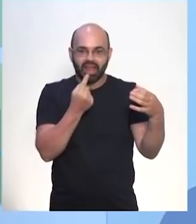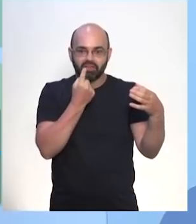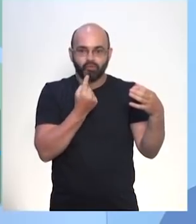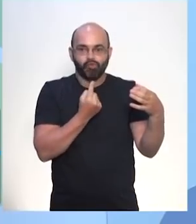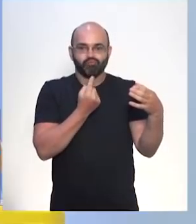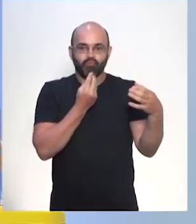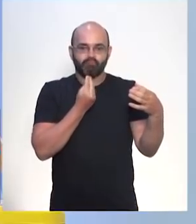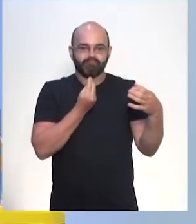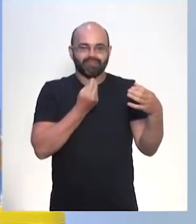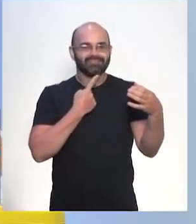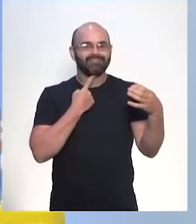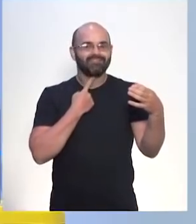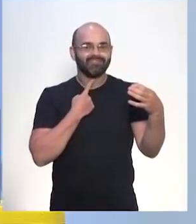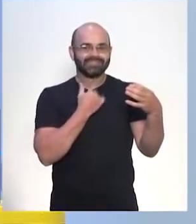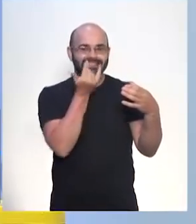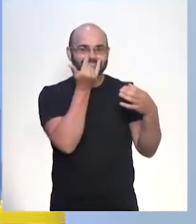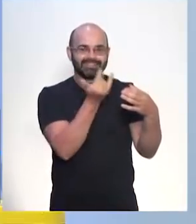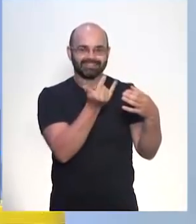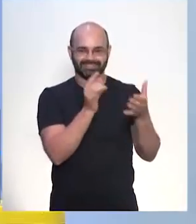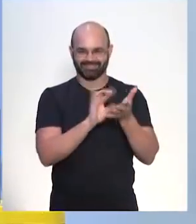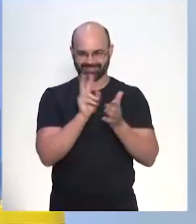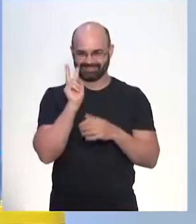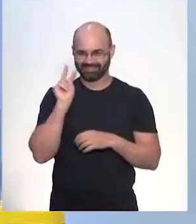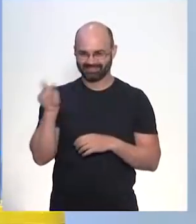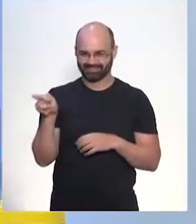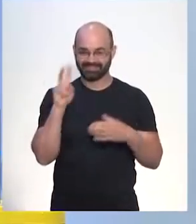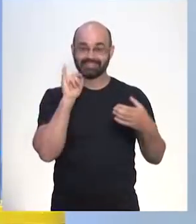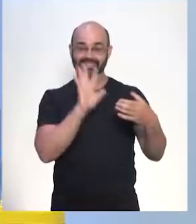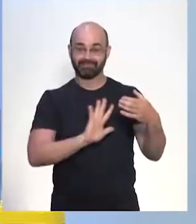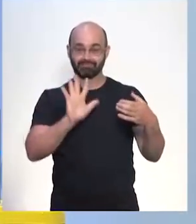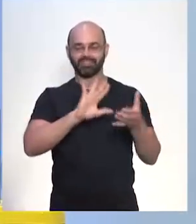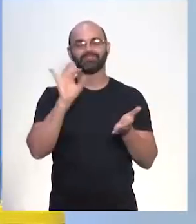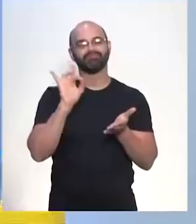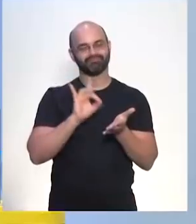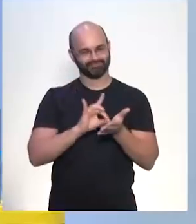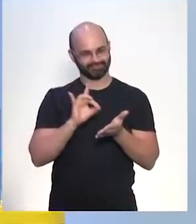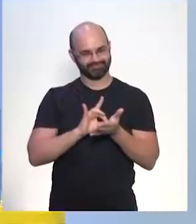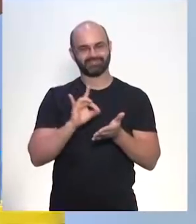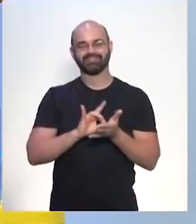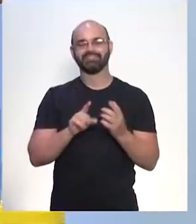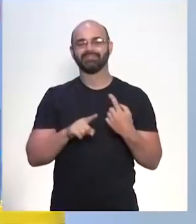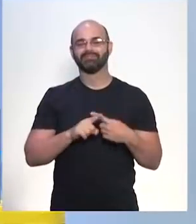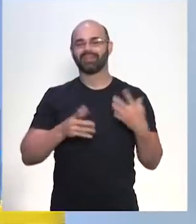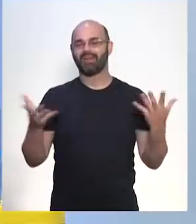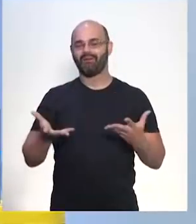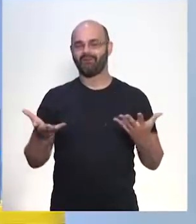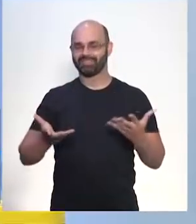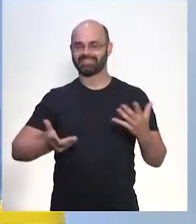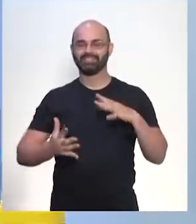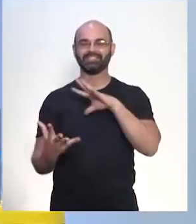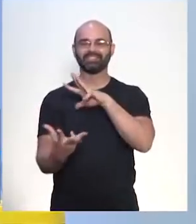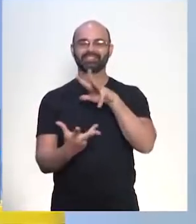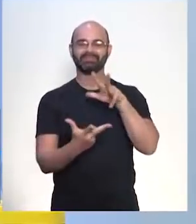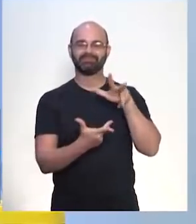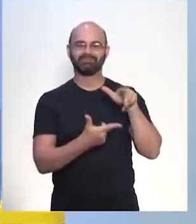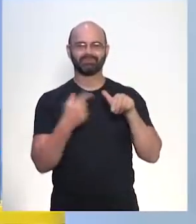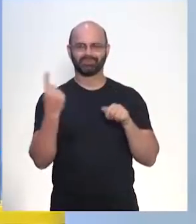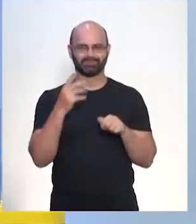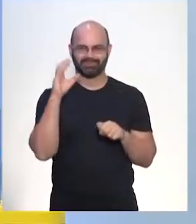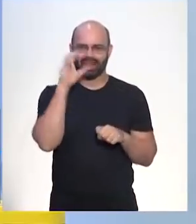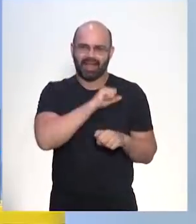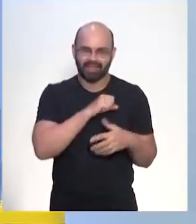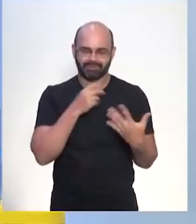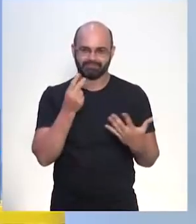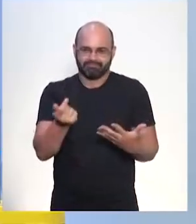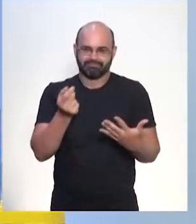vocês trabalharam muito bem quando vocês observaram bem a imagem, é isso mesmo, porque a gente está num mundo hoje tão, tudo passando muito rápido, que às